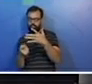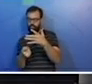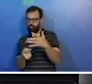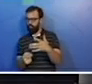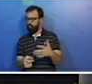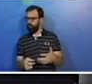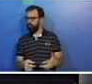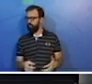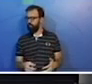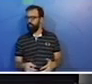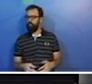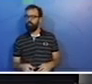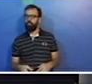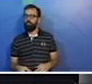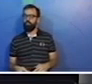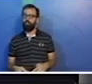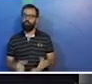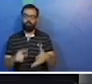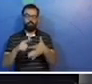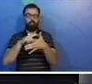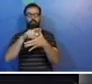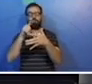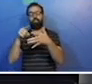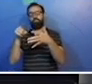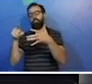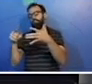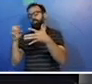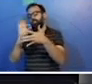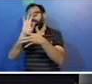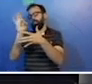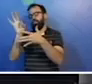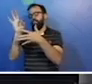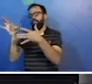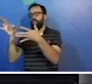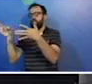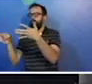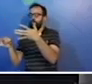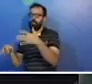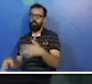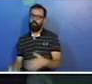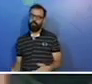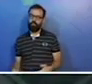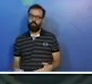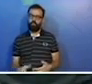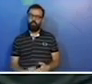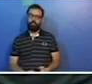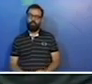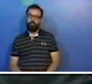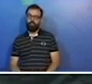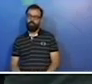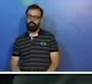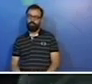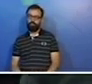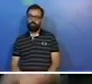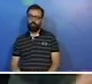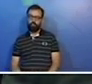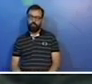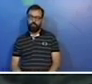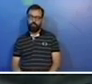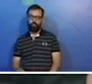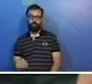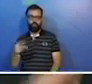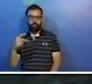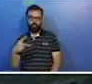já foi formada. É só seguir as setas, tá? De transmissão de energia.